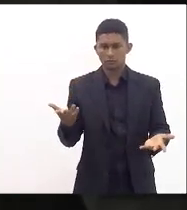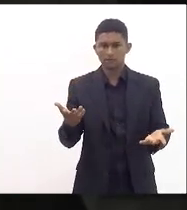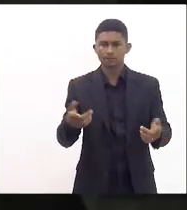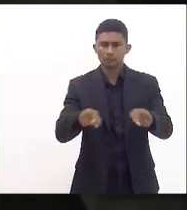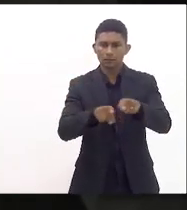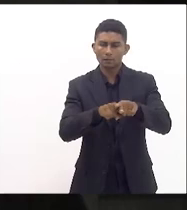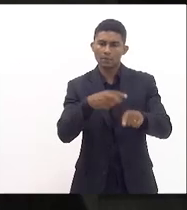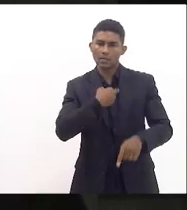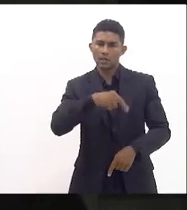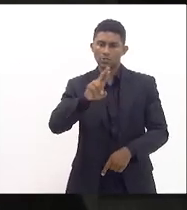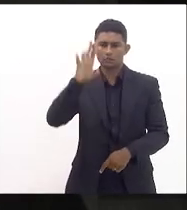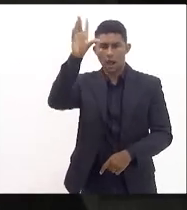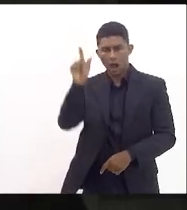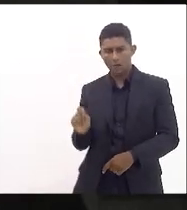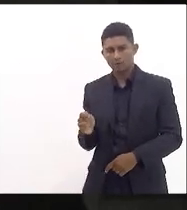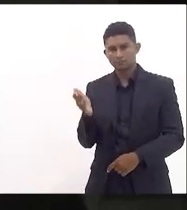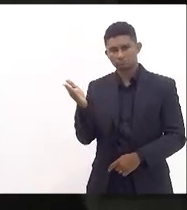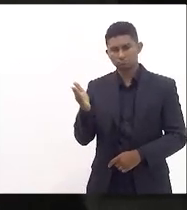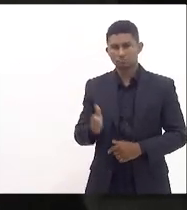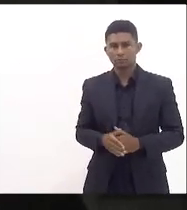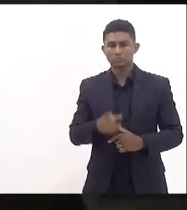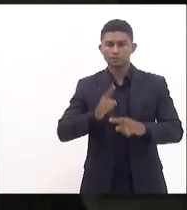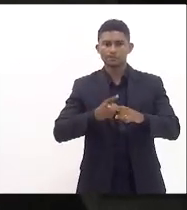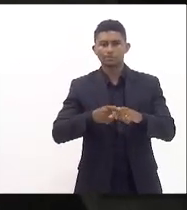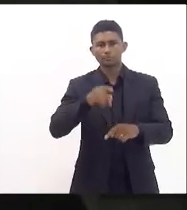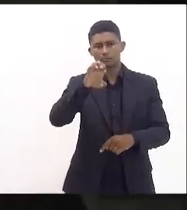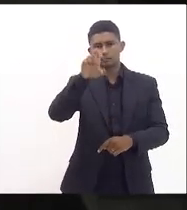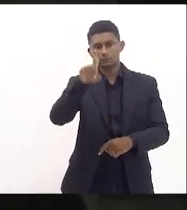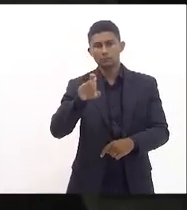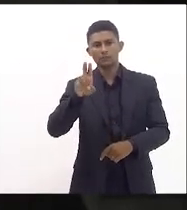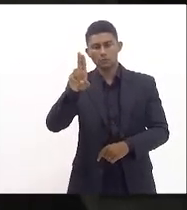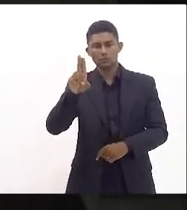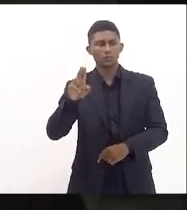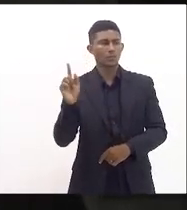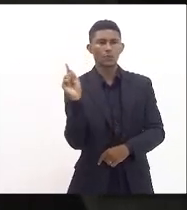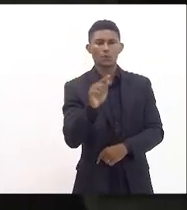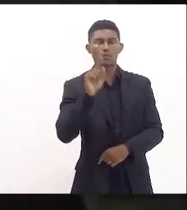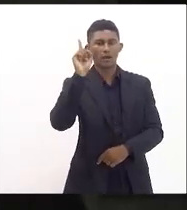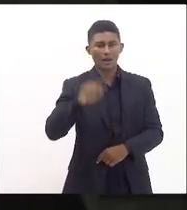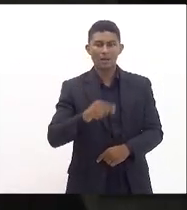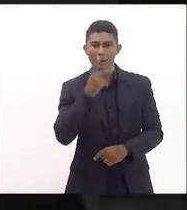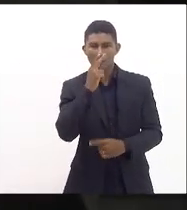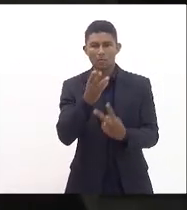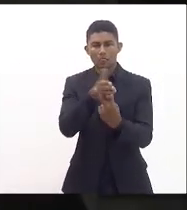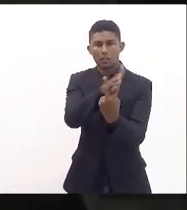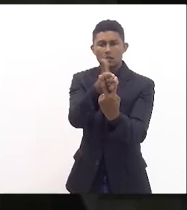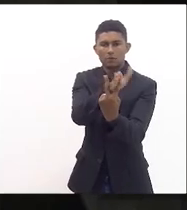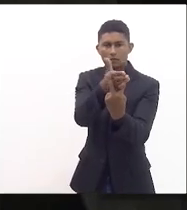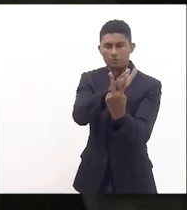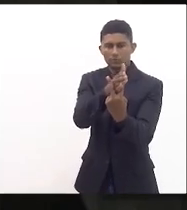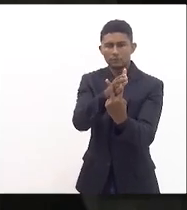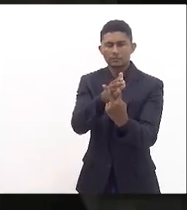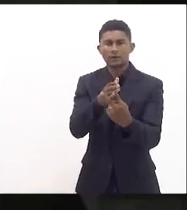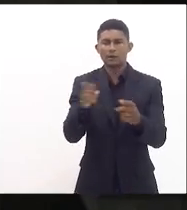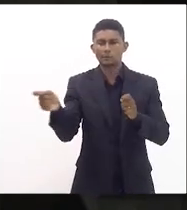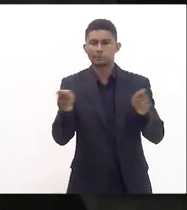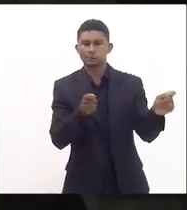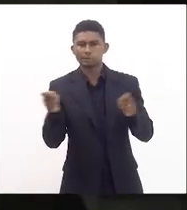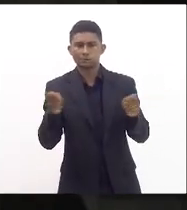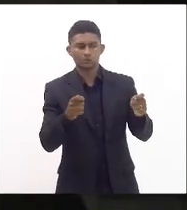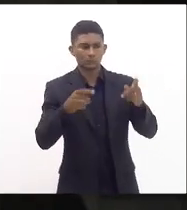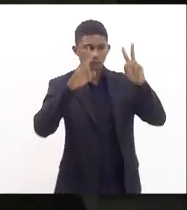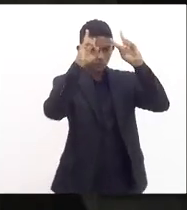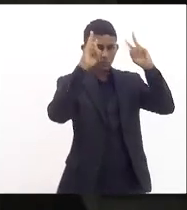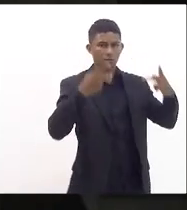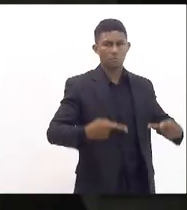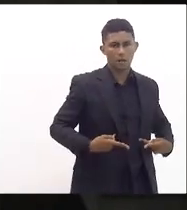das religiões de matriz africana, porque o Exu, ele faz uma espécie de meio de campo, ele é um intermediário, Flávio, entre os humanos